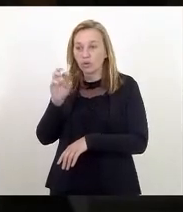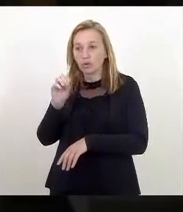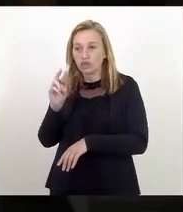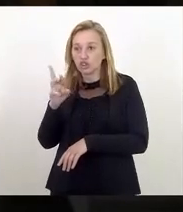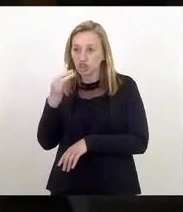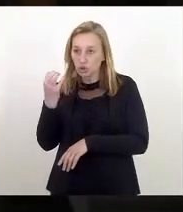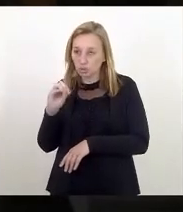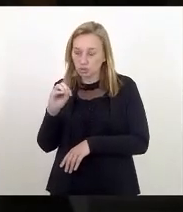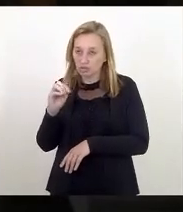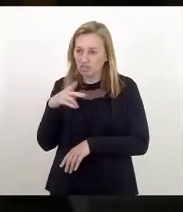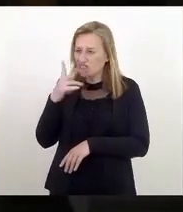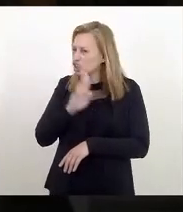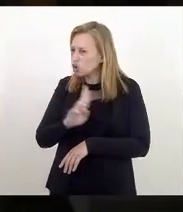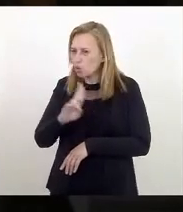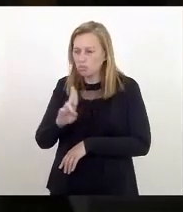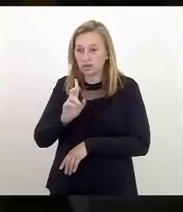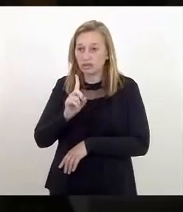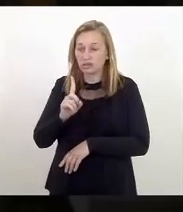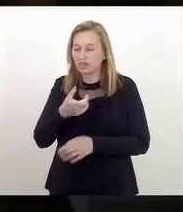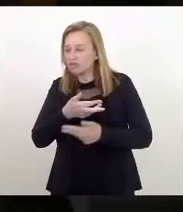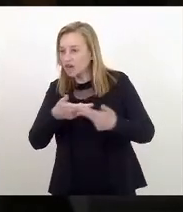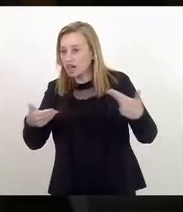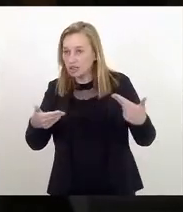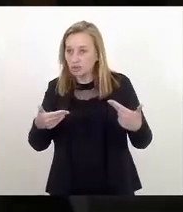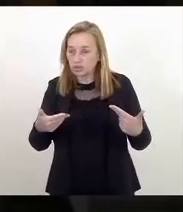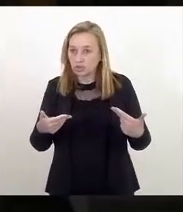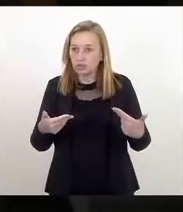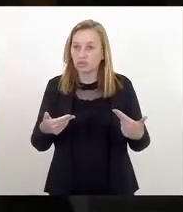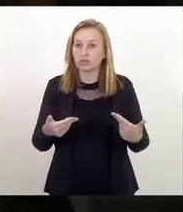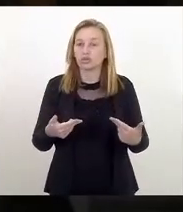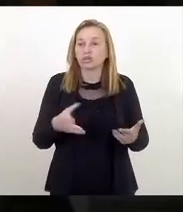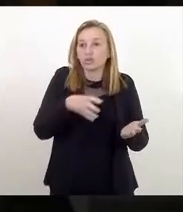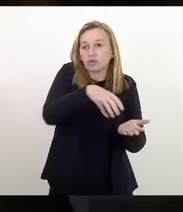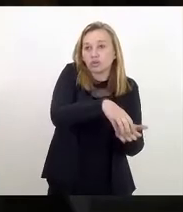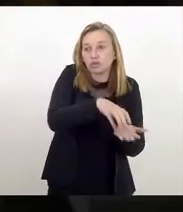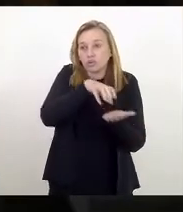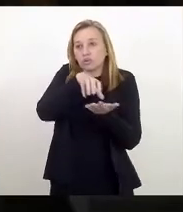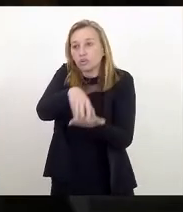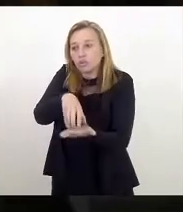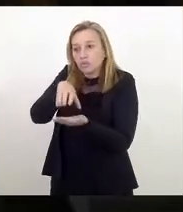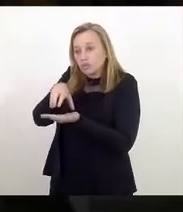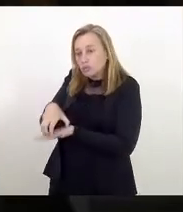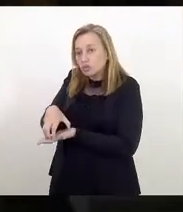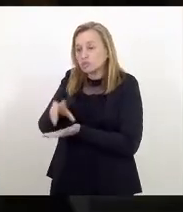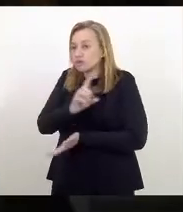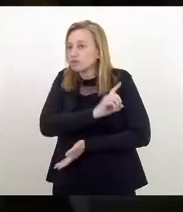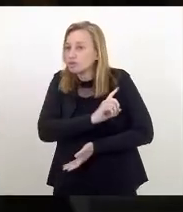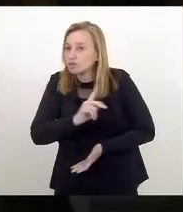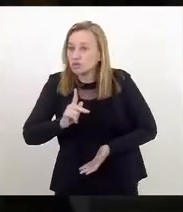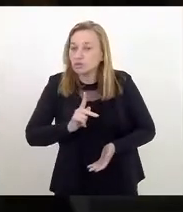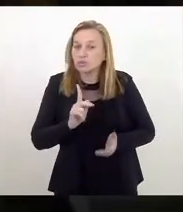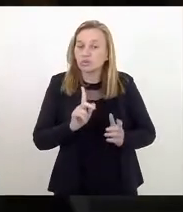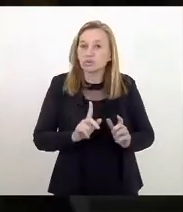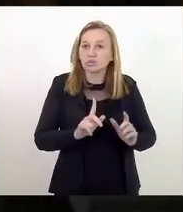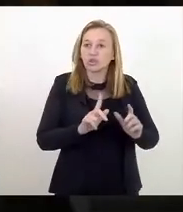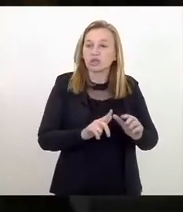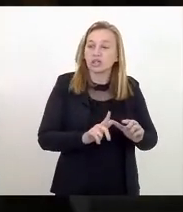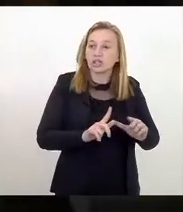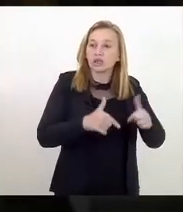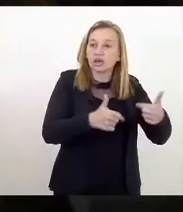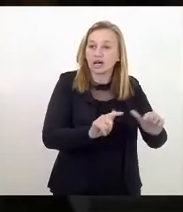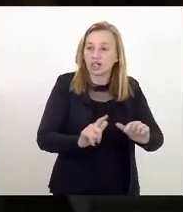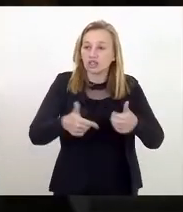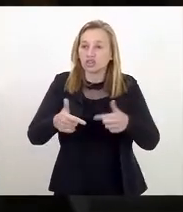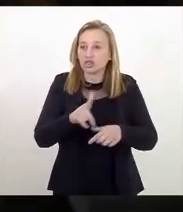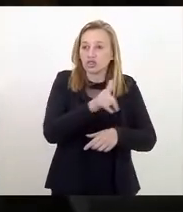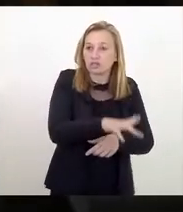nome, porque são tantas parcerias com núcleos, com defensores que atuam nos diferentes municípios,